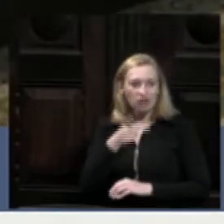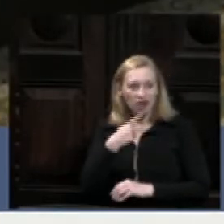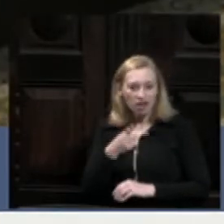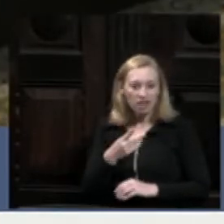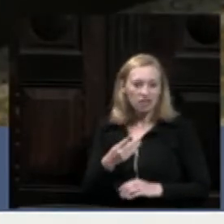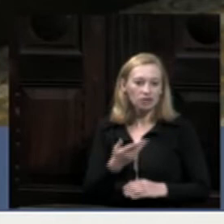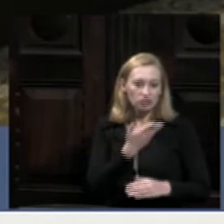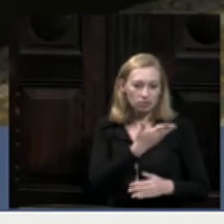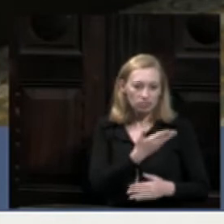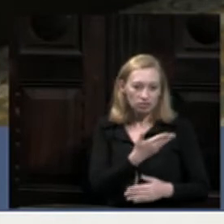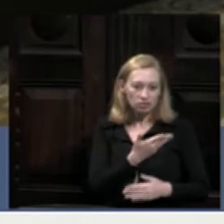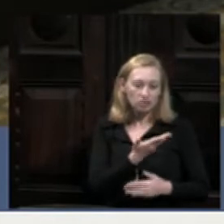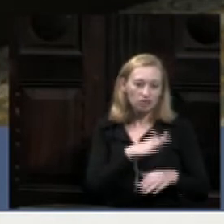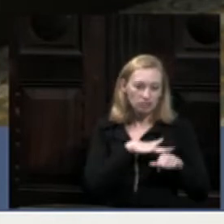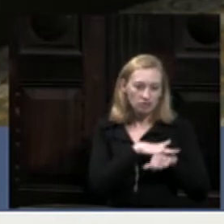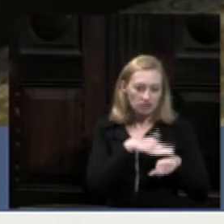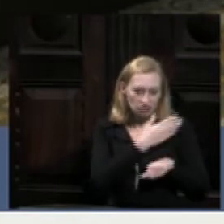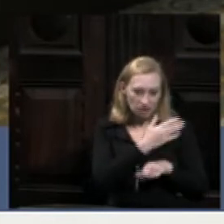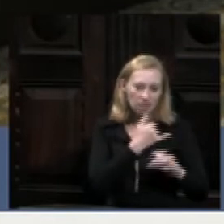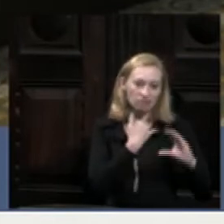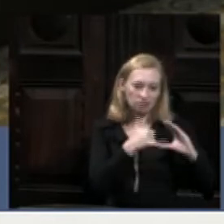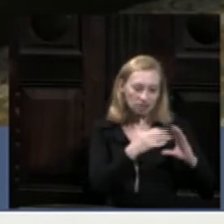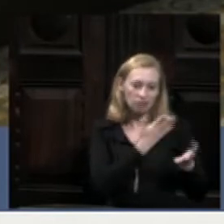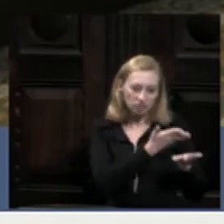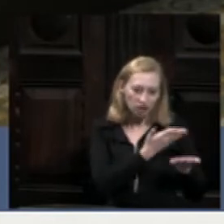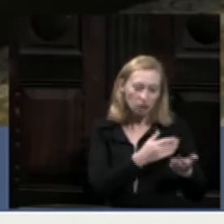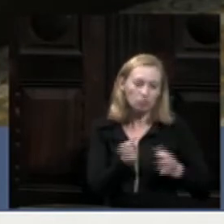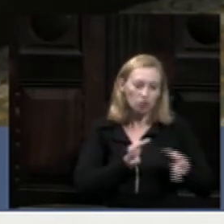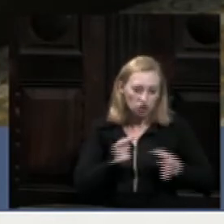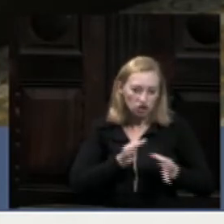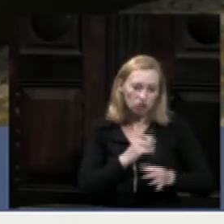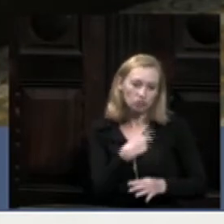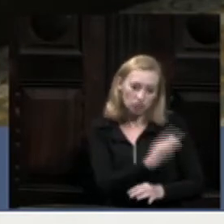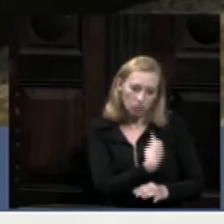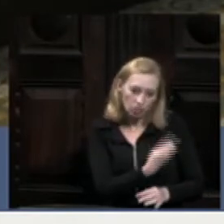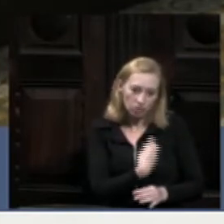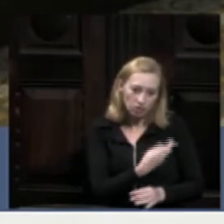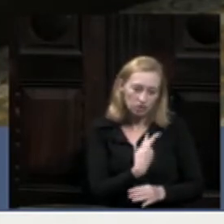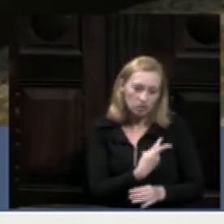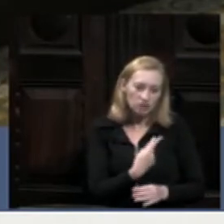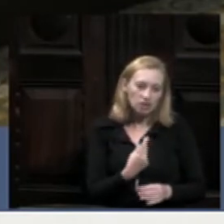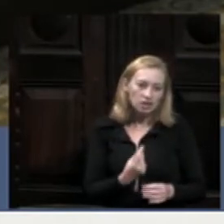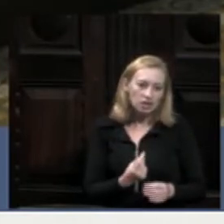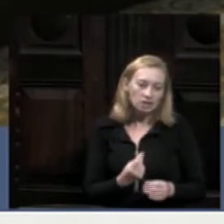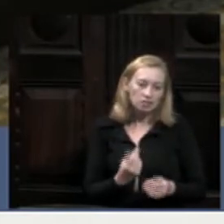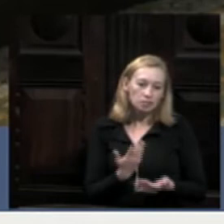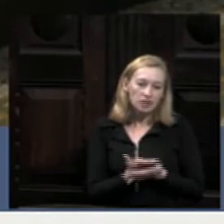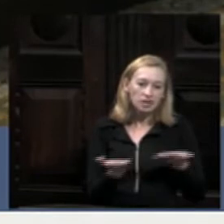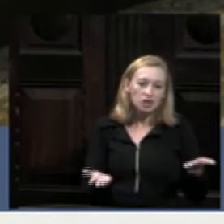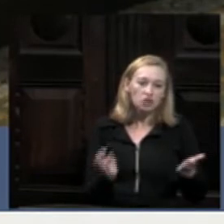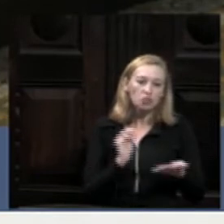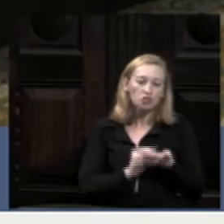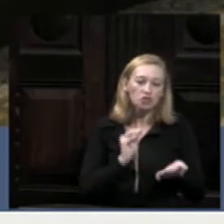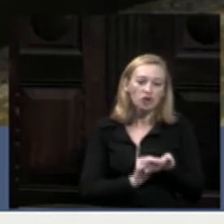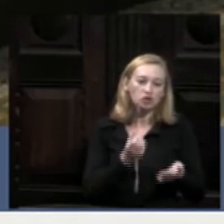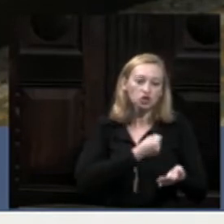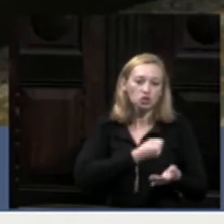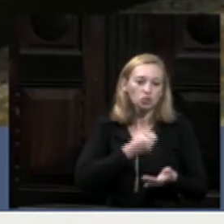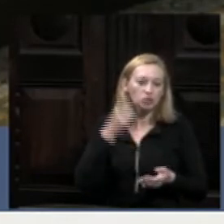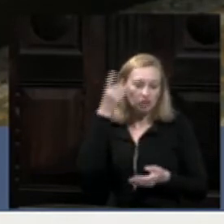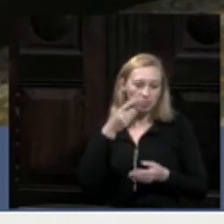Vossa Excelência, já enviei um zap, o projeto nosso que saiu de pauta por falta de quórum, aquele